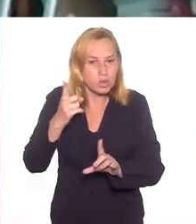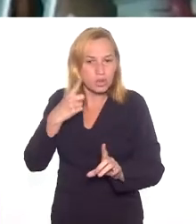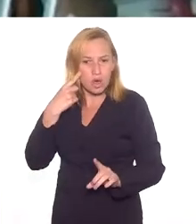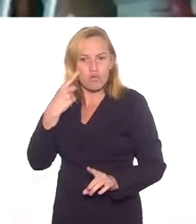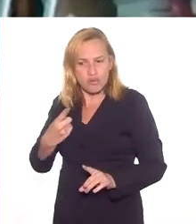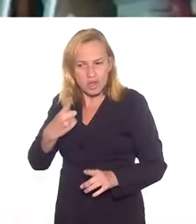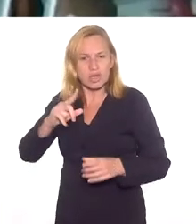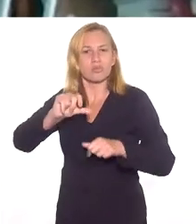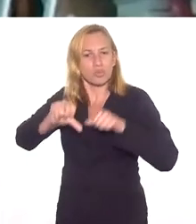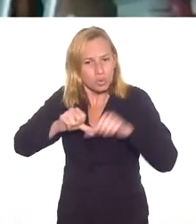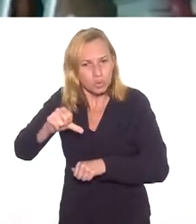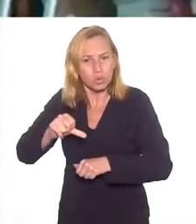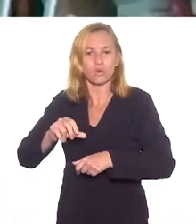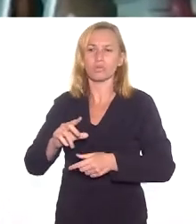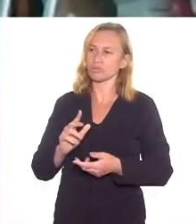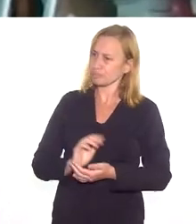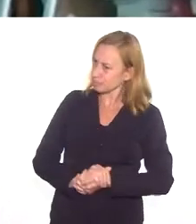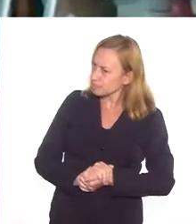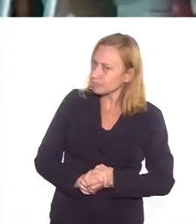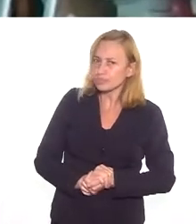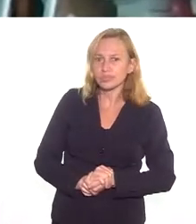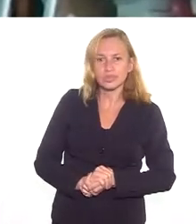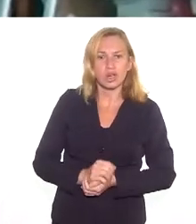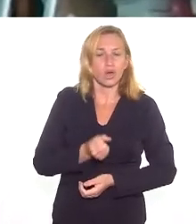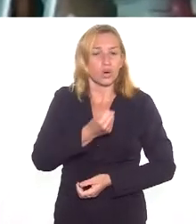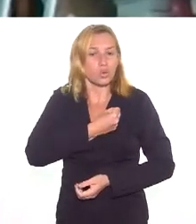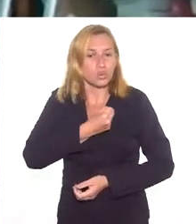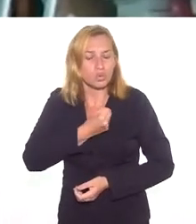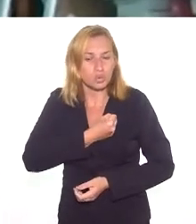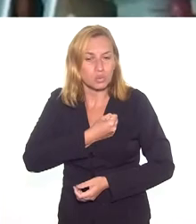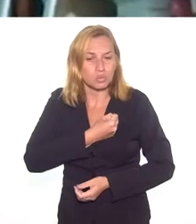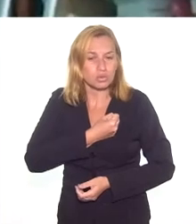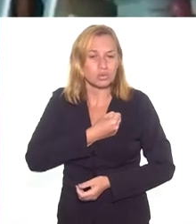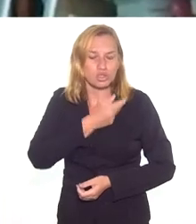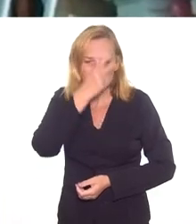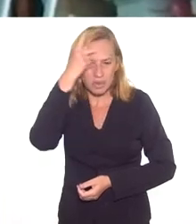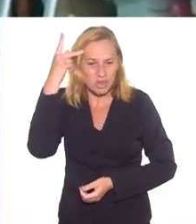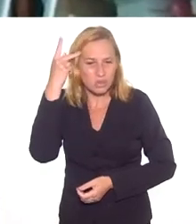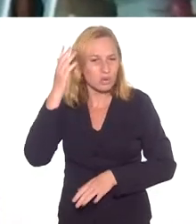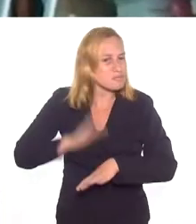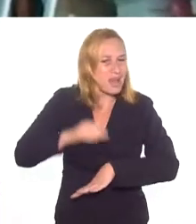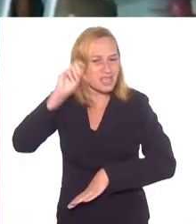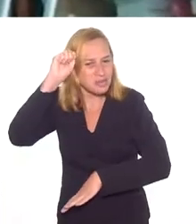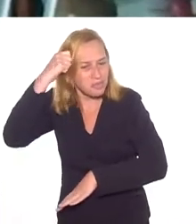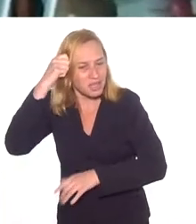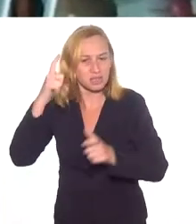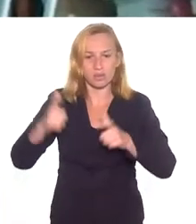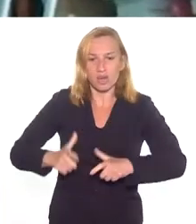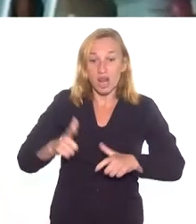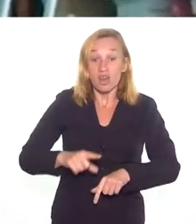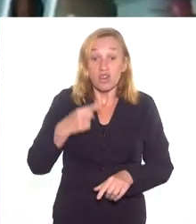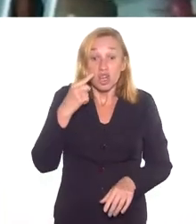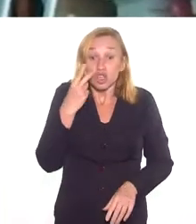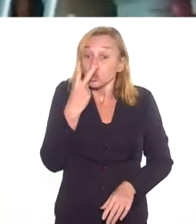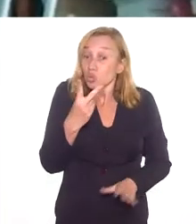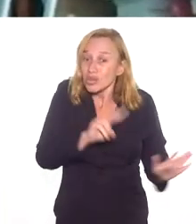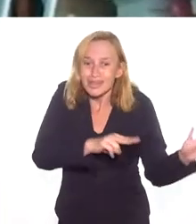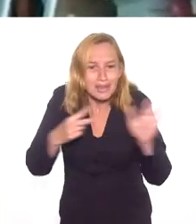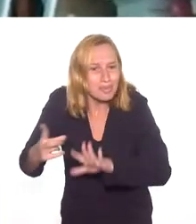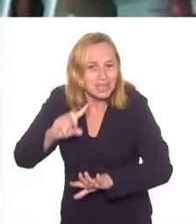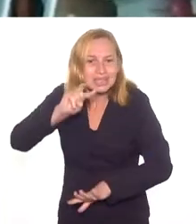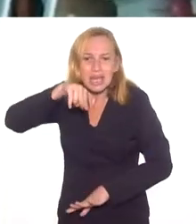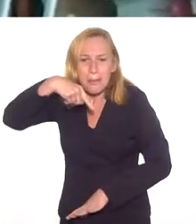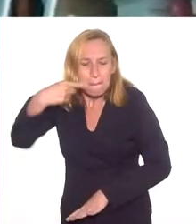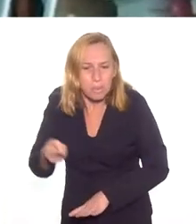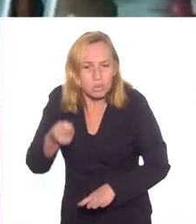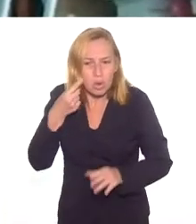dei conta que havia algo de mudado. A multidão era preta. Levei 2 semanas